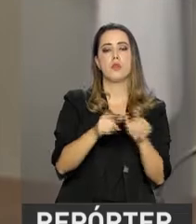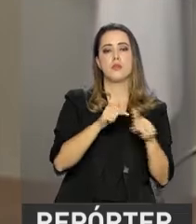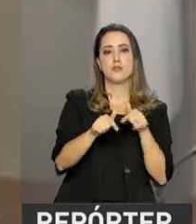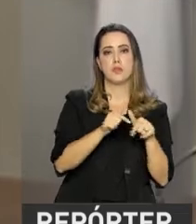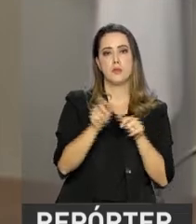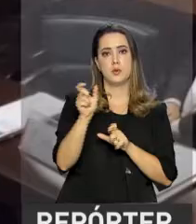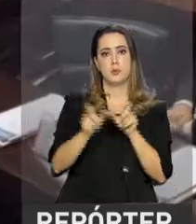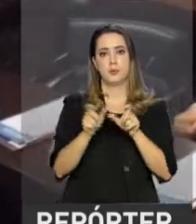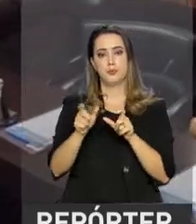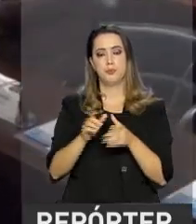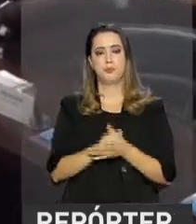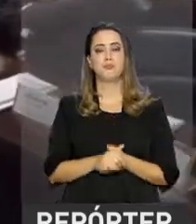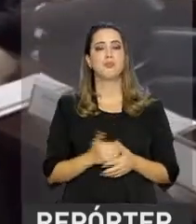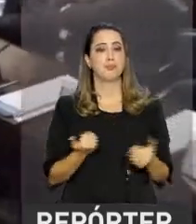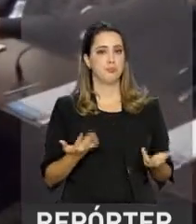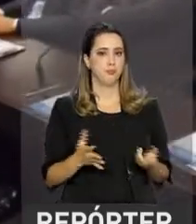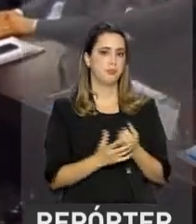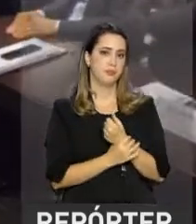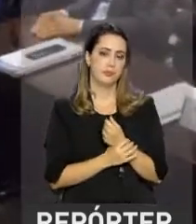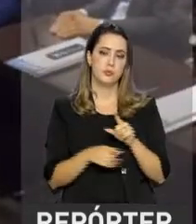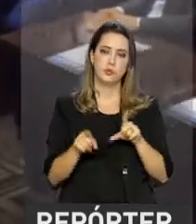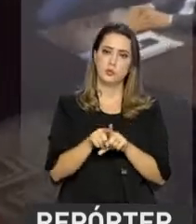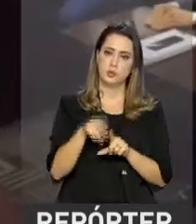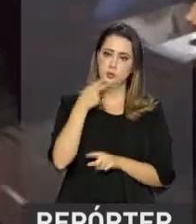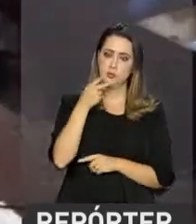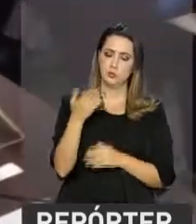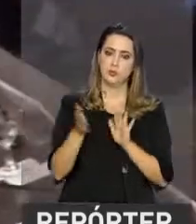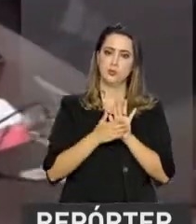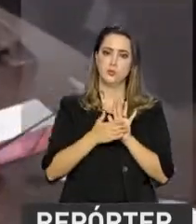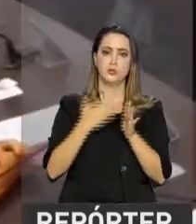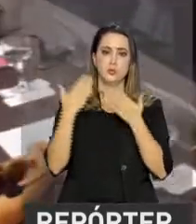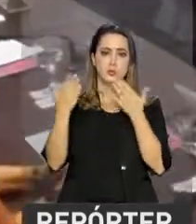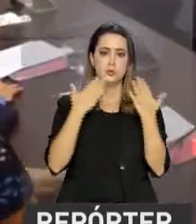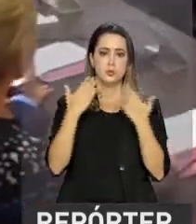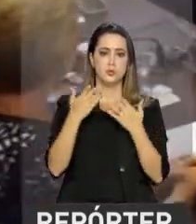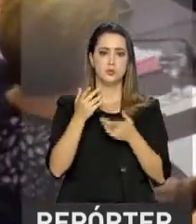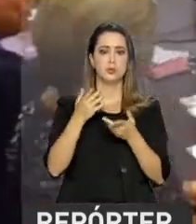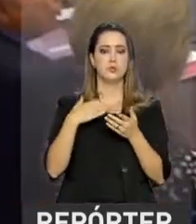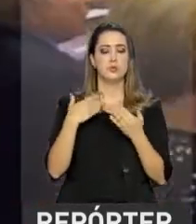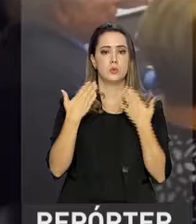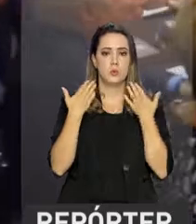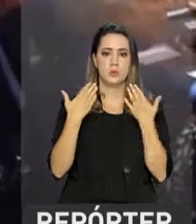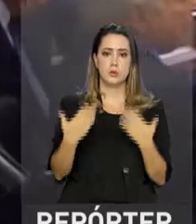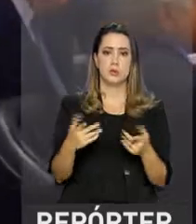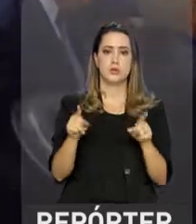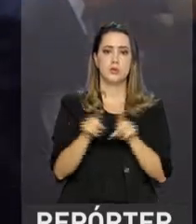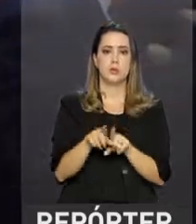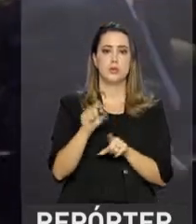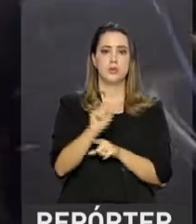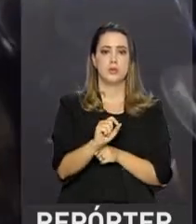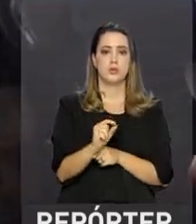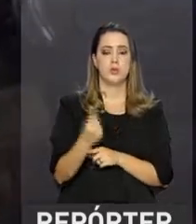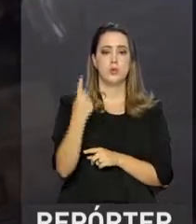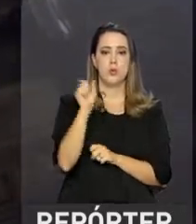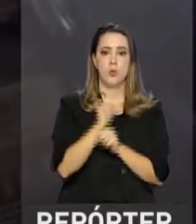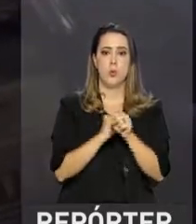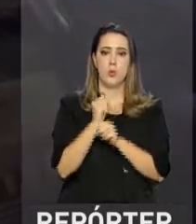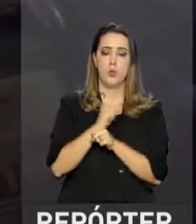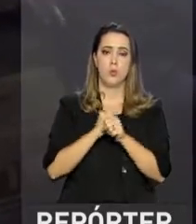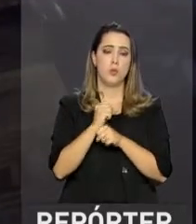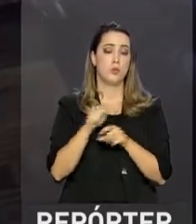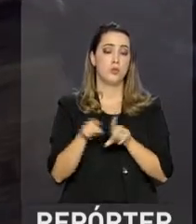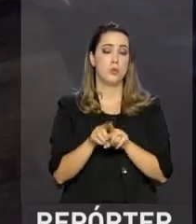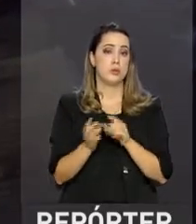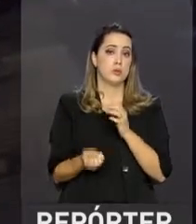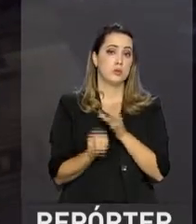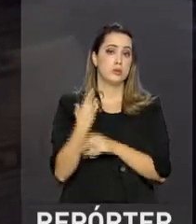carentes a segurança também fez parte do balanço apresentado pelo presidente temer há pouco mais de um mês ele criou um ministério da